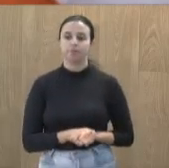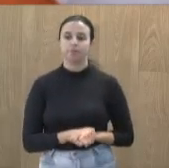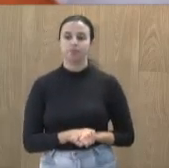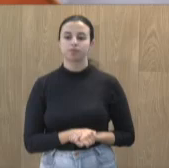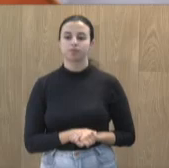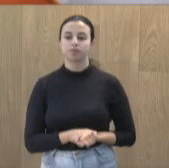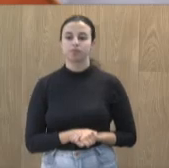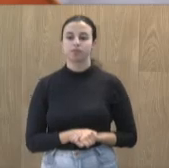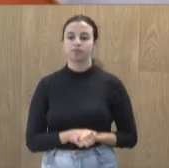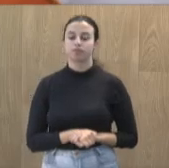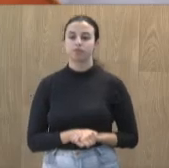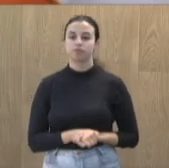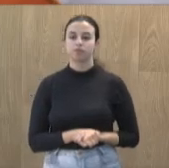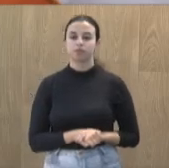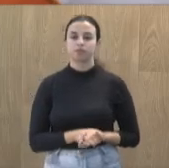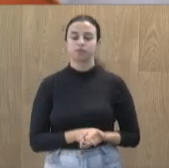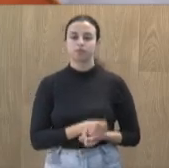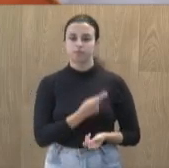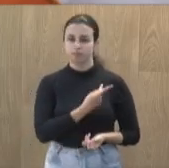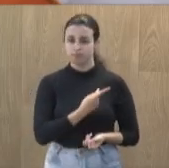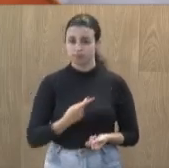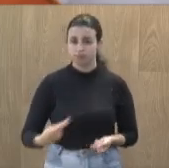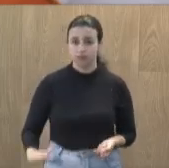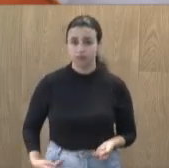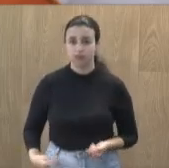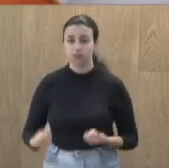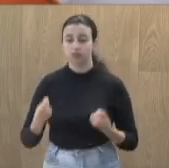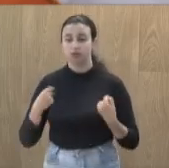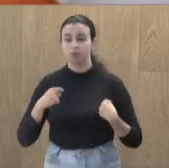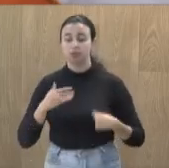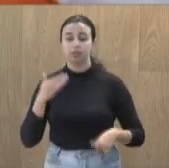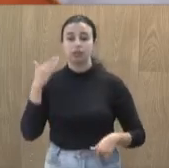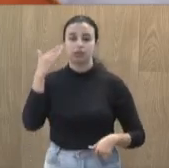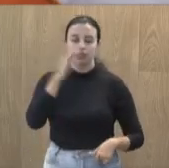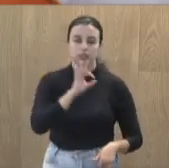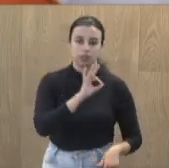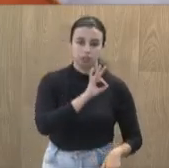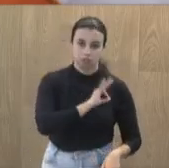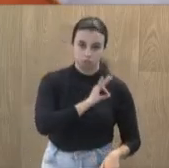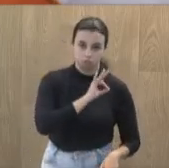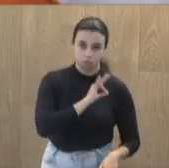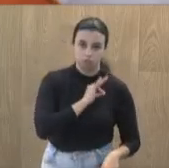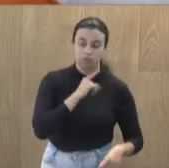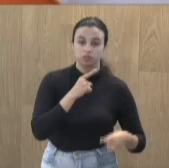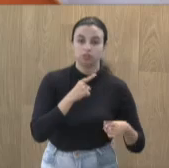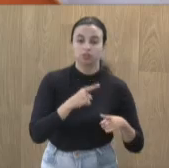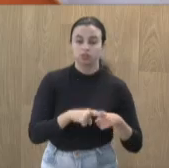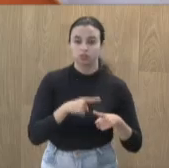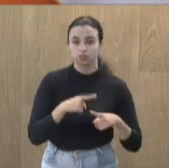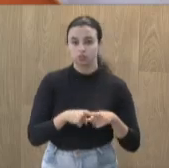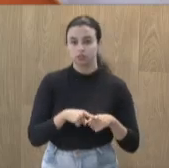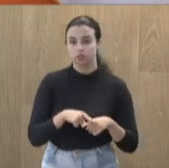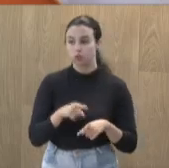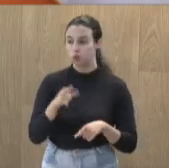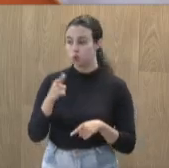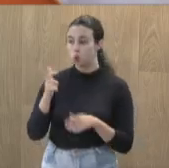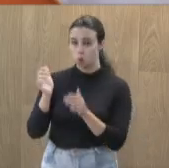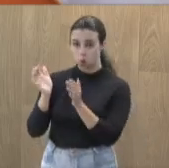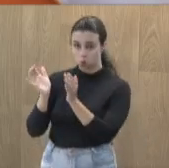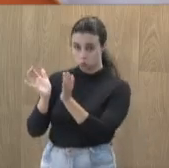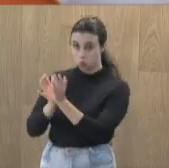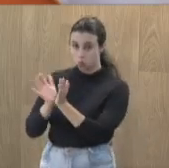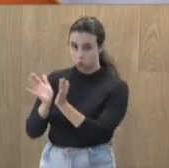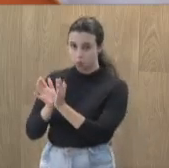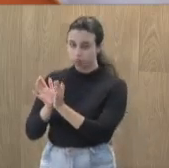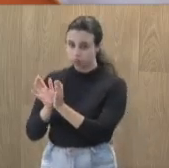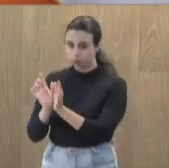Senhor presidente, eu tive que sair para ir na Polícia Civil, porque num determinado grupo eu